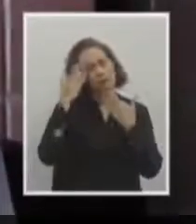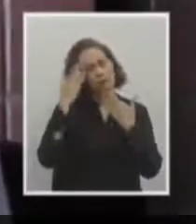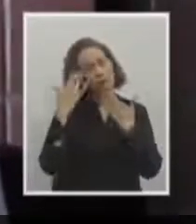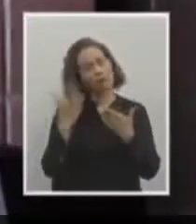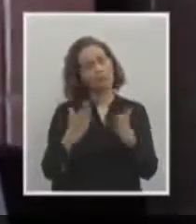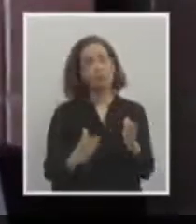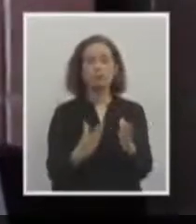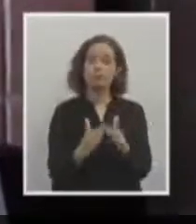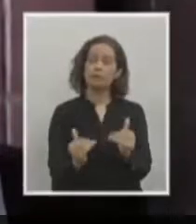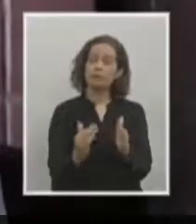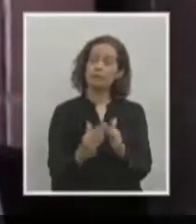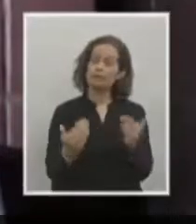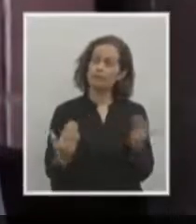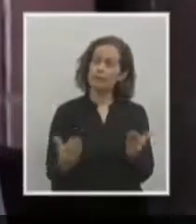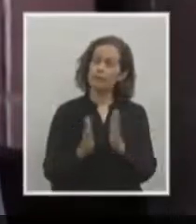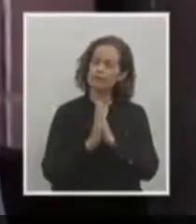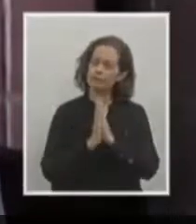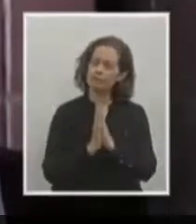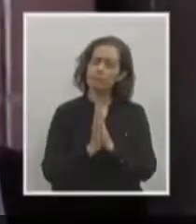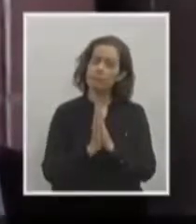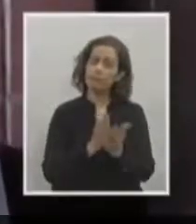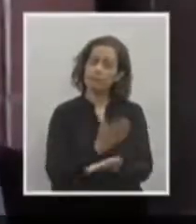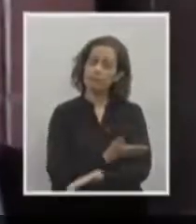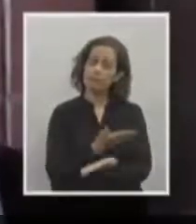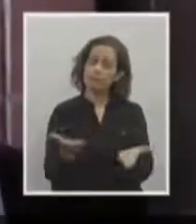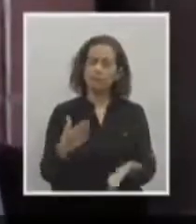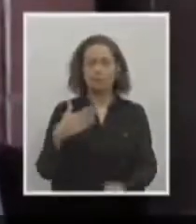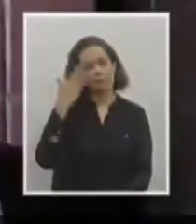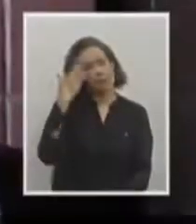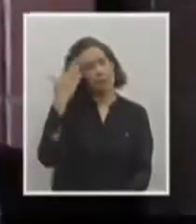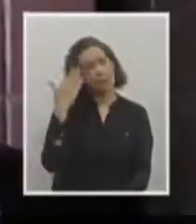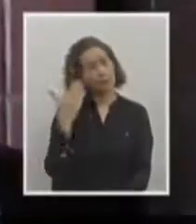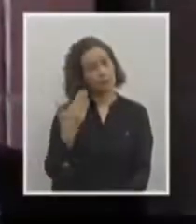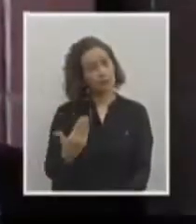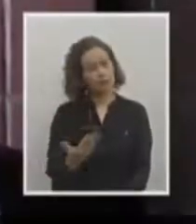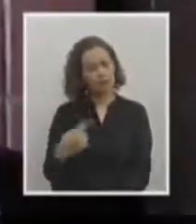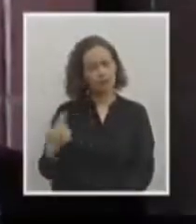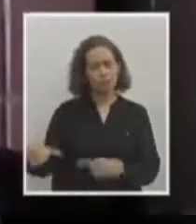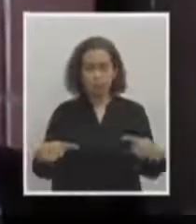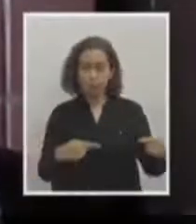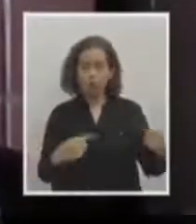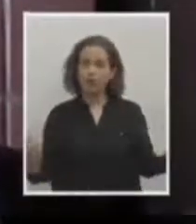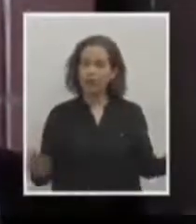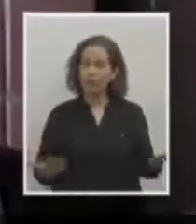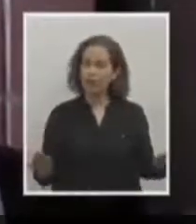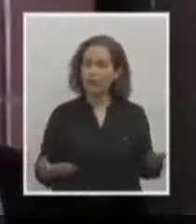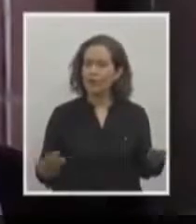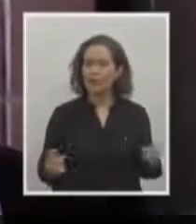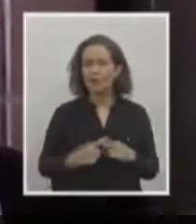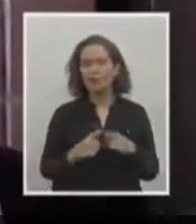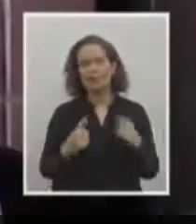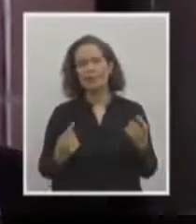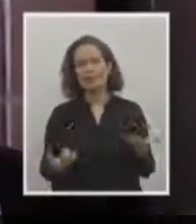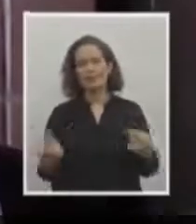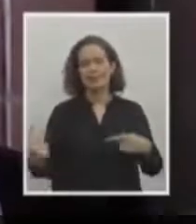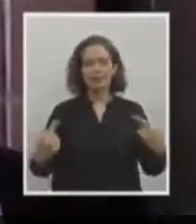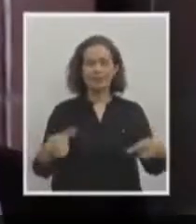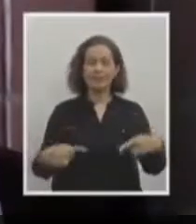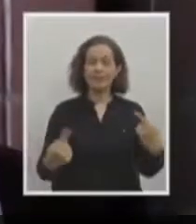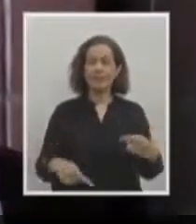peço encarecidamente a vocês, agradeço por estar discutindo isso hoje, apesar de achar que essa discussão devia ter sido